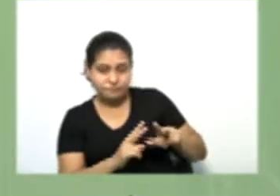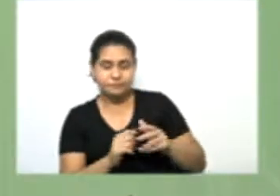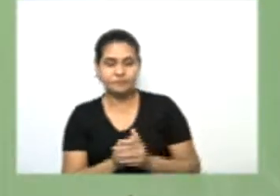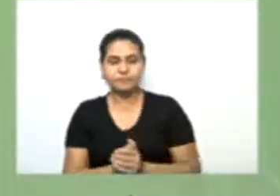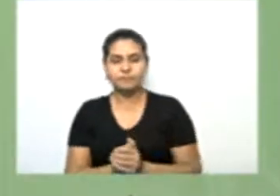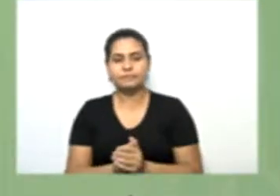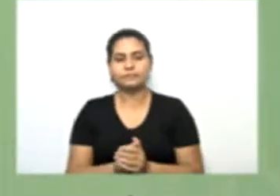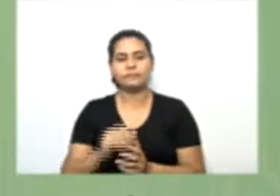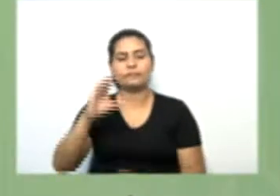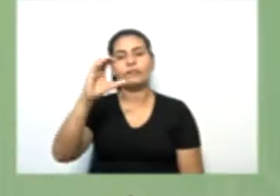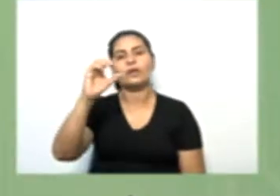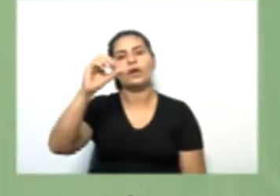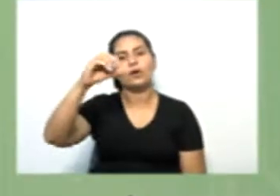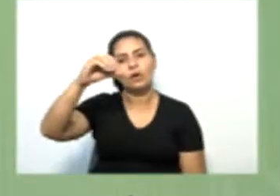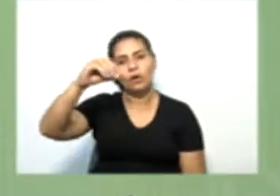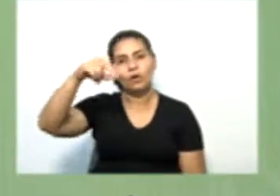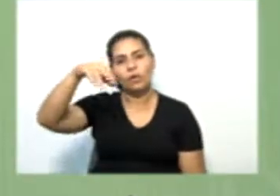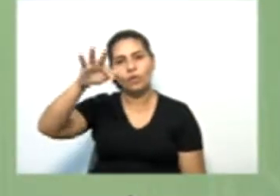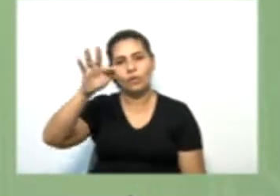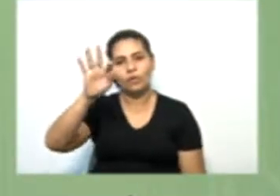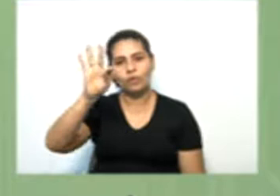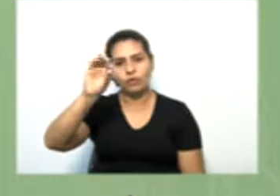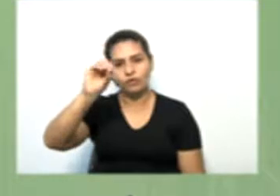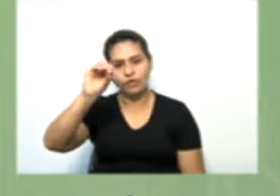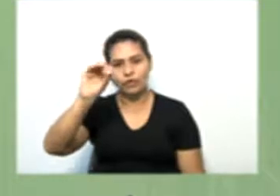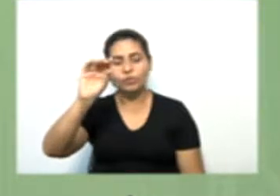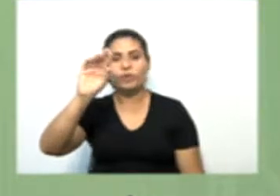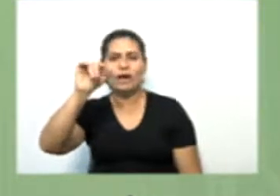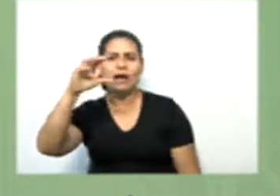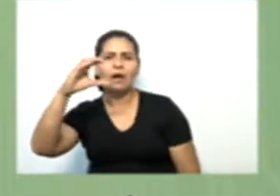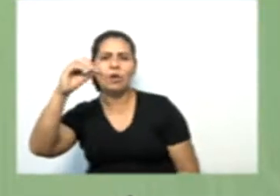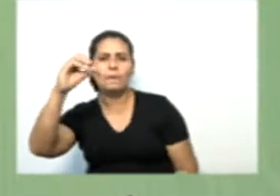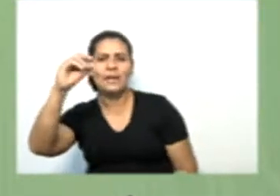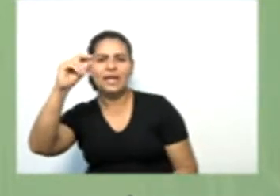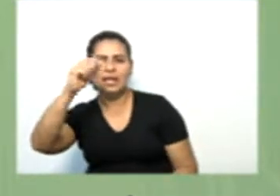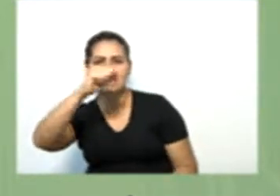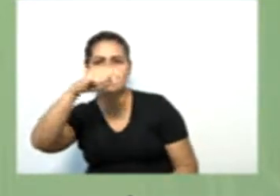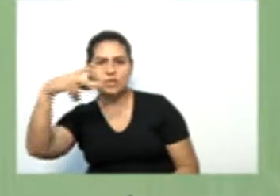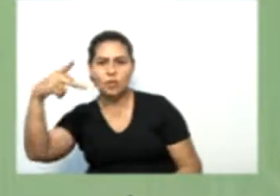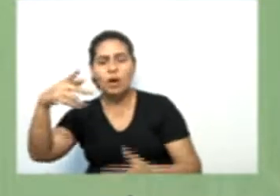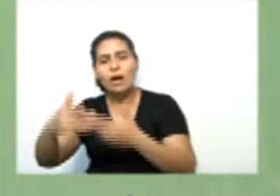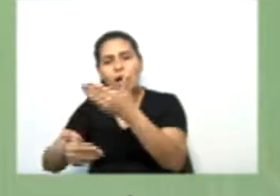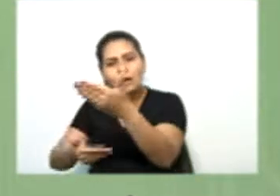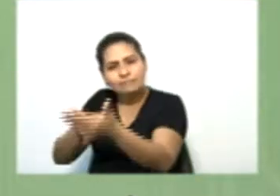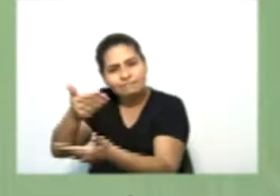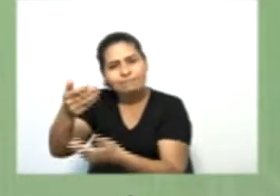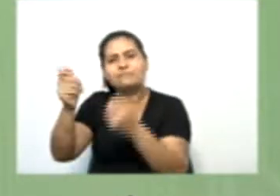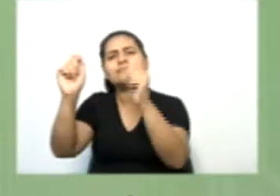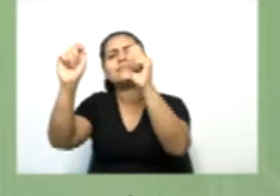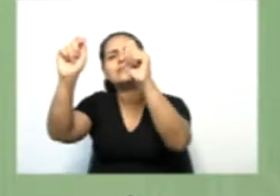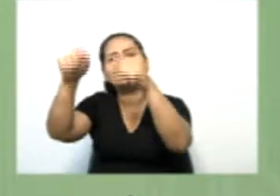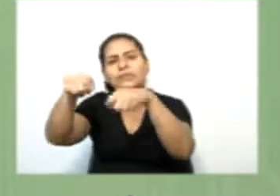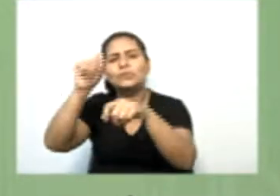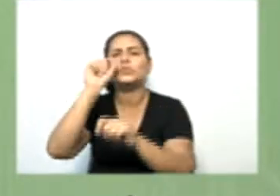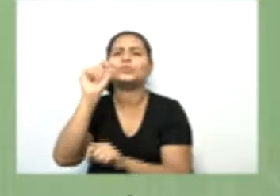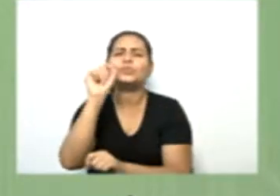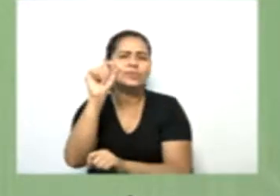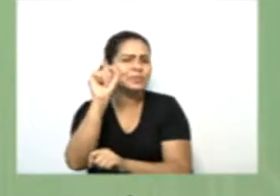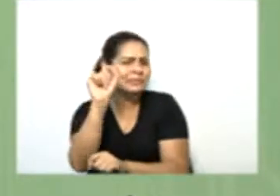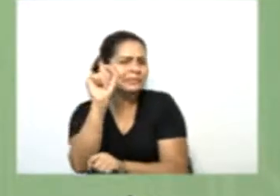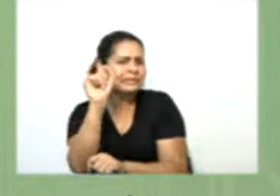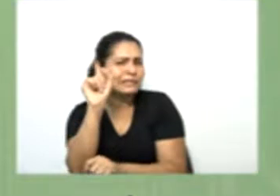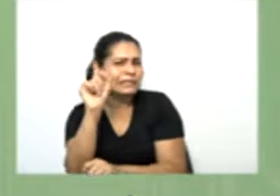do conflito à cooperação, destaca-se a necessidade, não é? De quê?